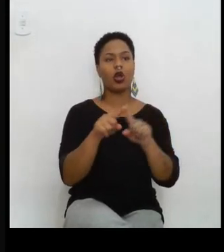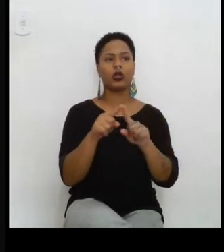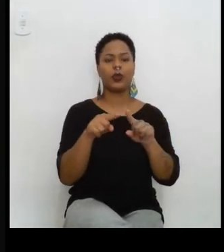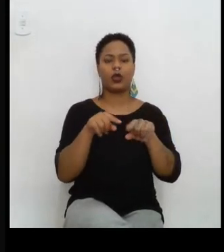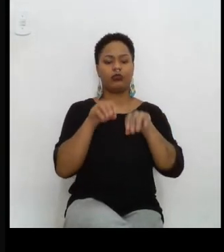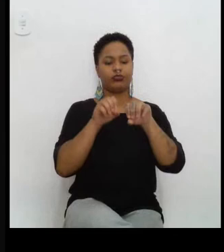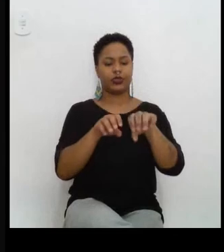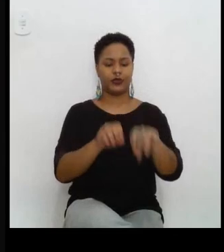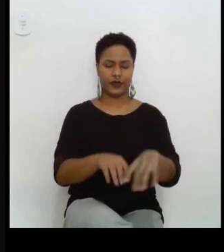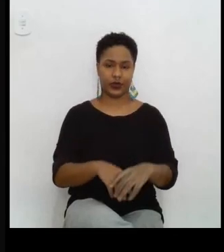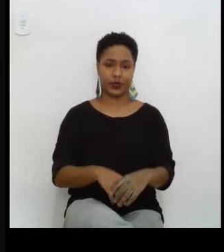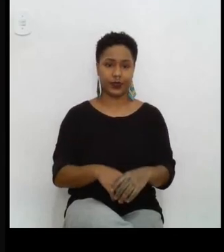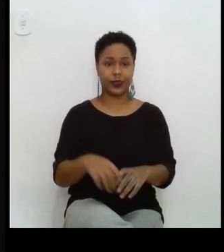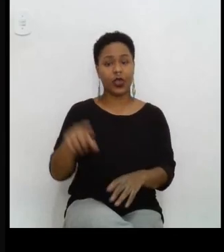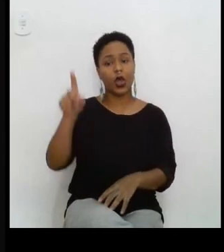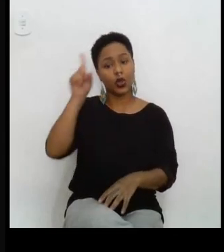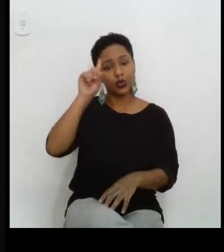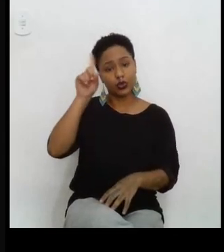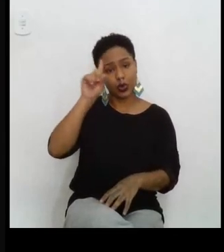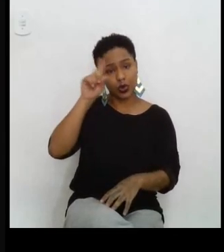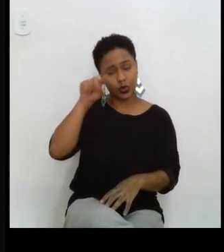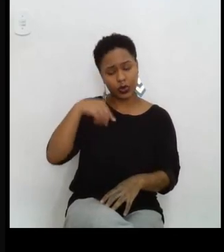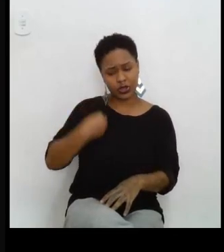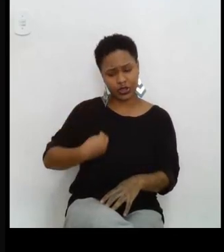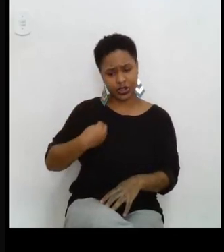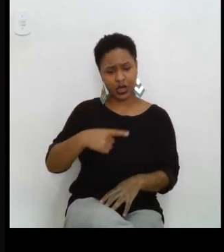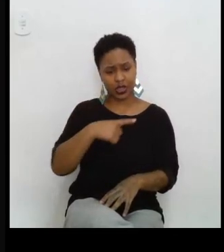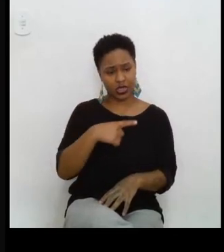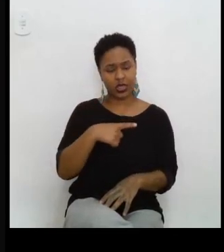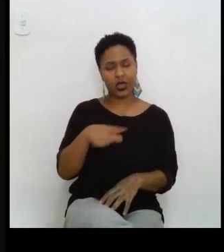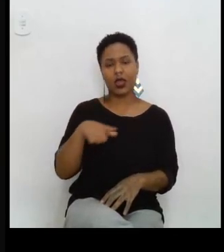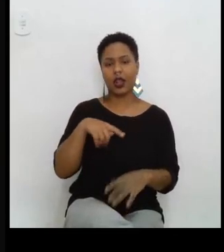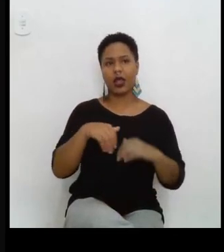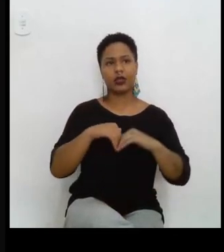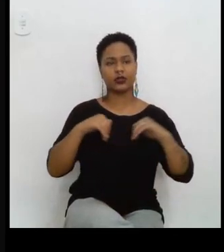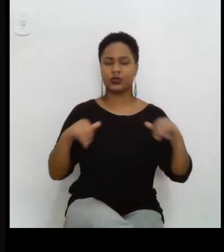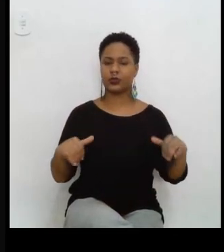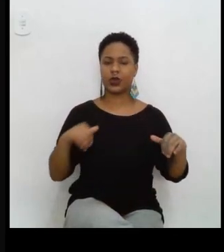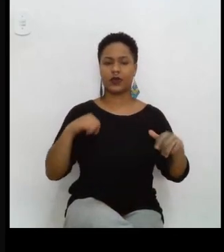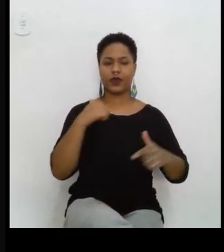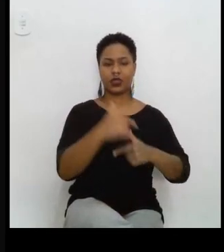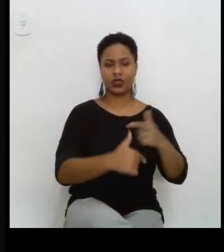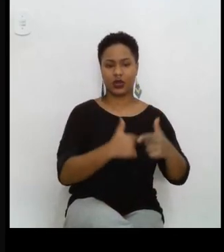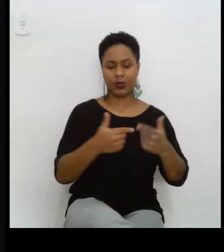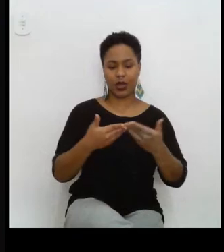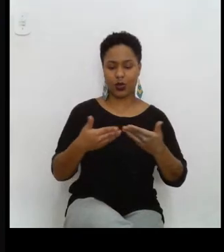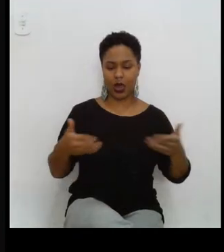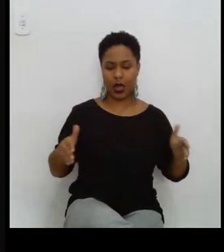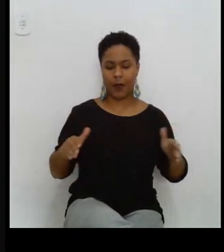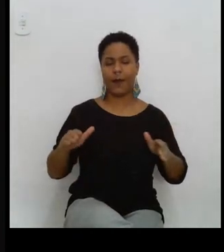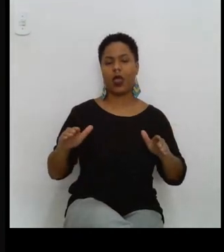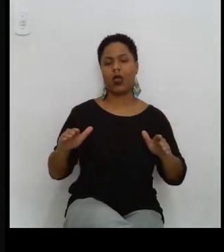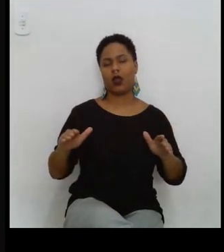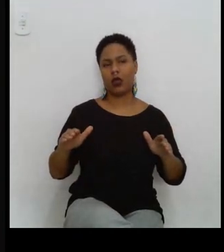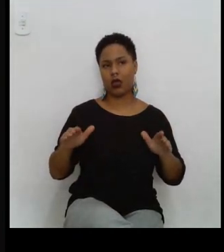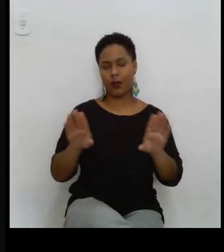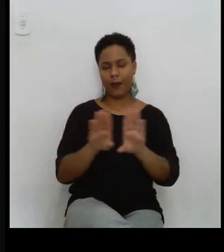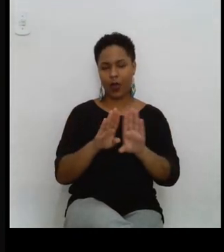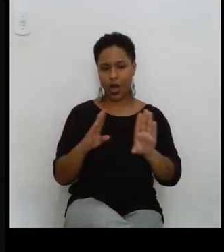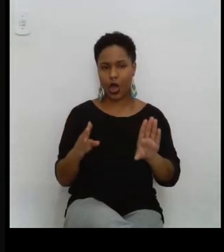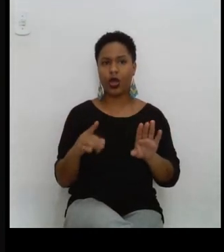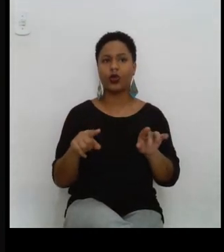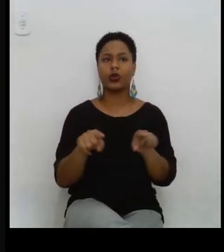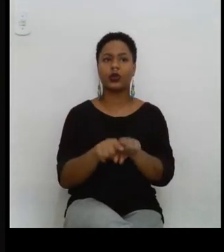que no cotidiano que elas existiam elas não se distinguiam do trabalho de abertura das portas de